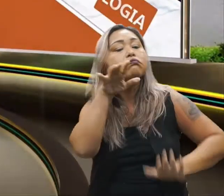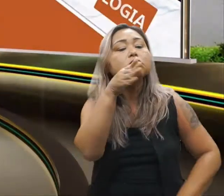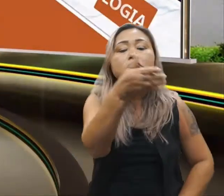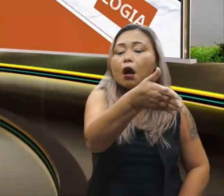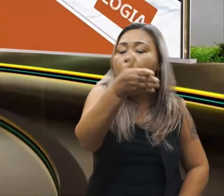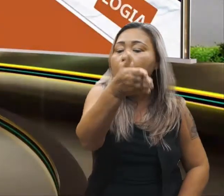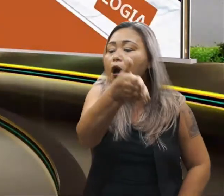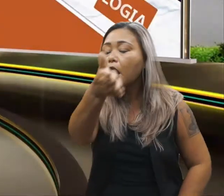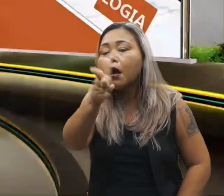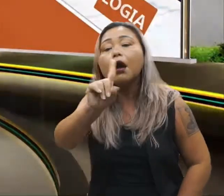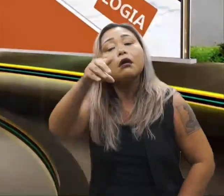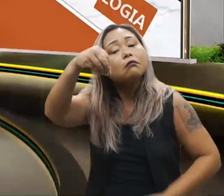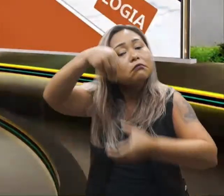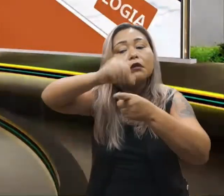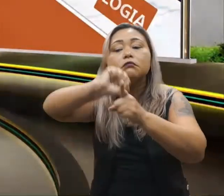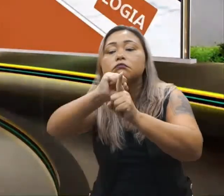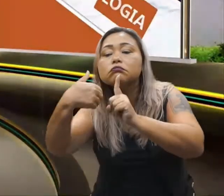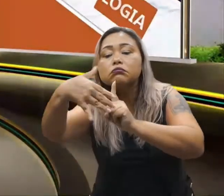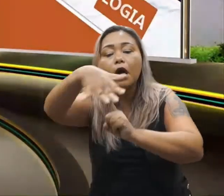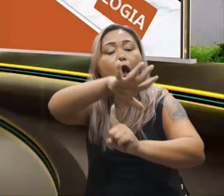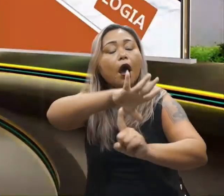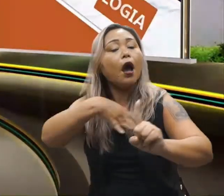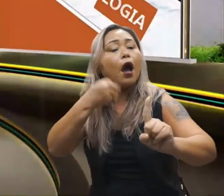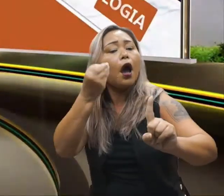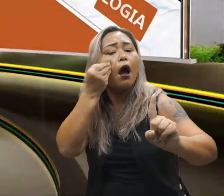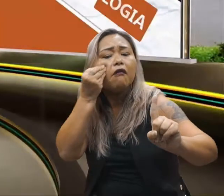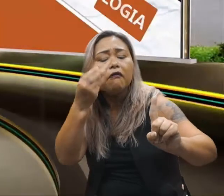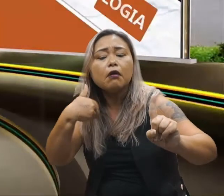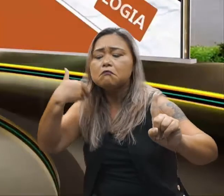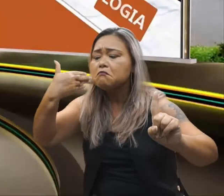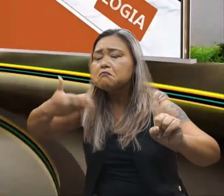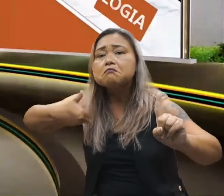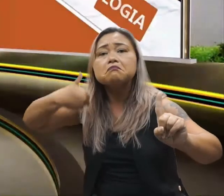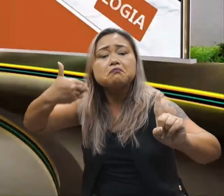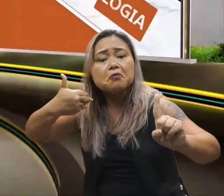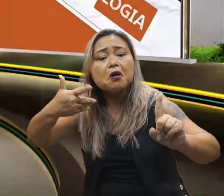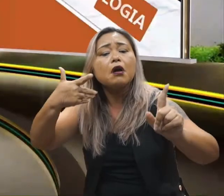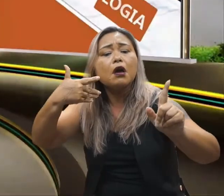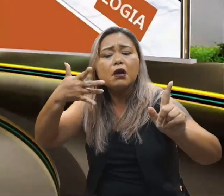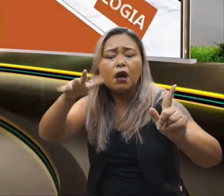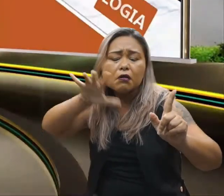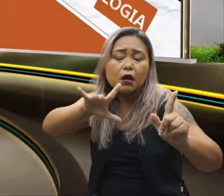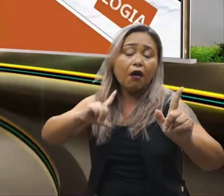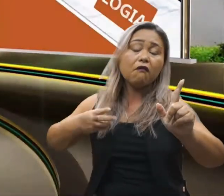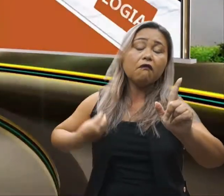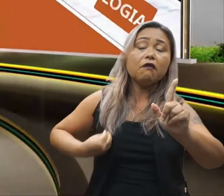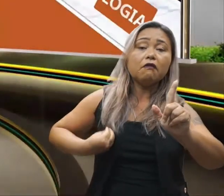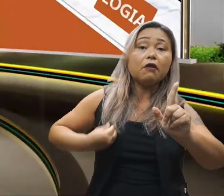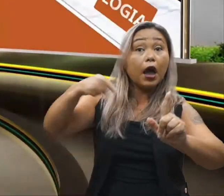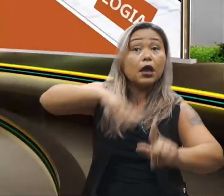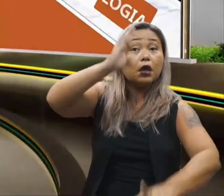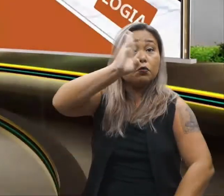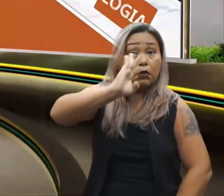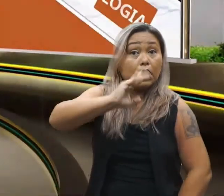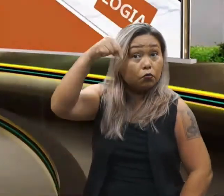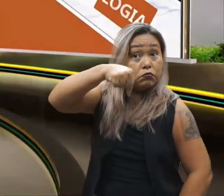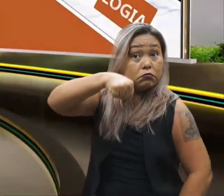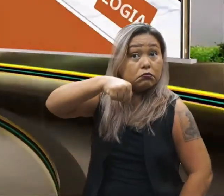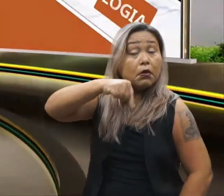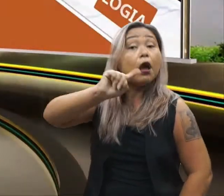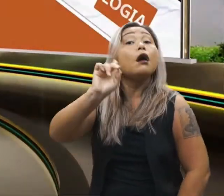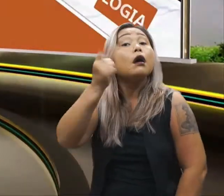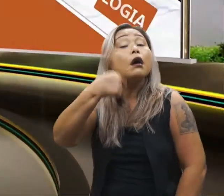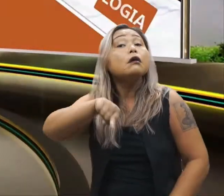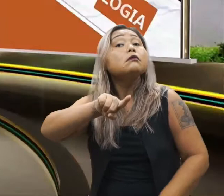a nossa sociedade vem vivenciando, vem passando, situações que nós vivemos aqui no Brasil e situações que também